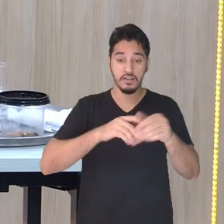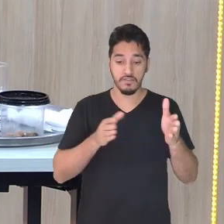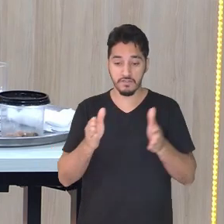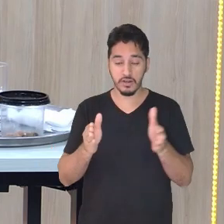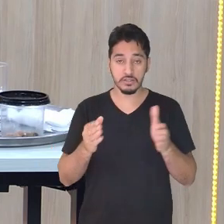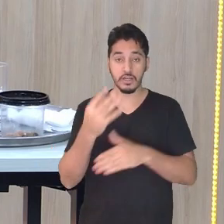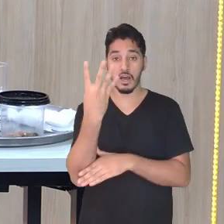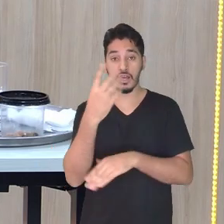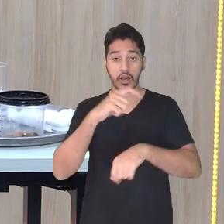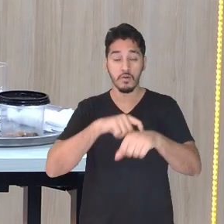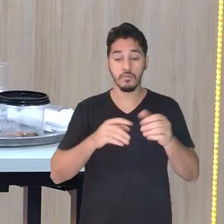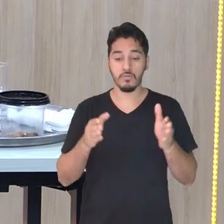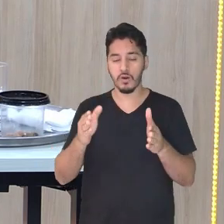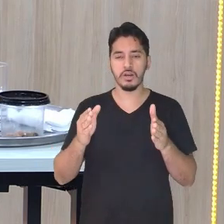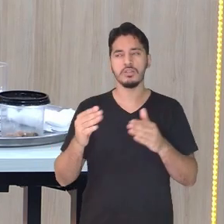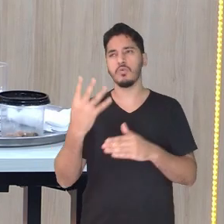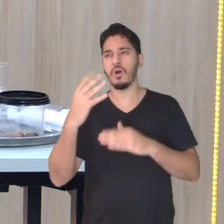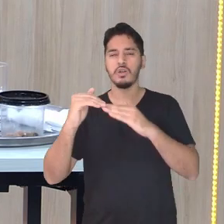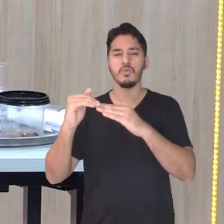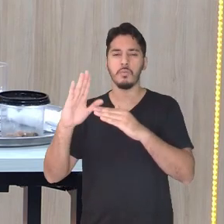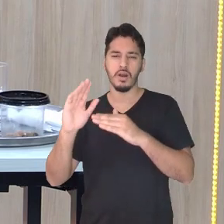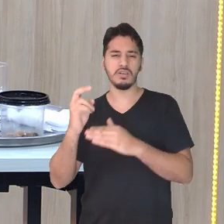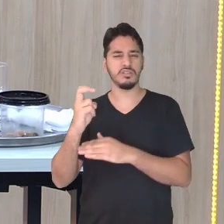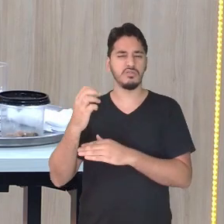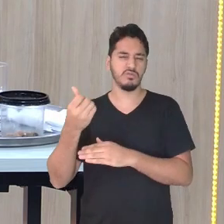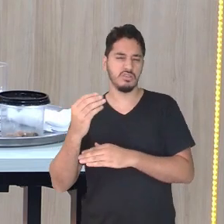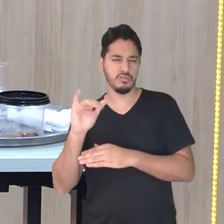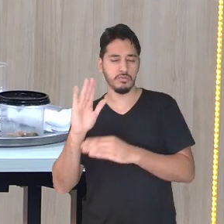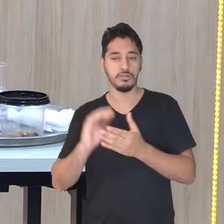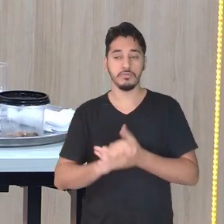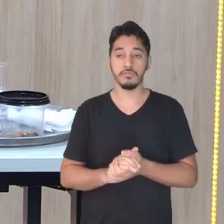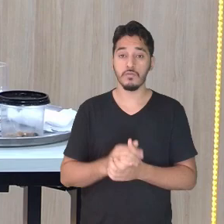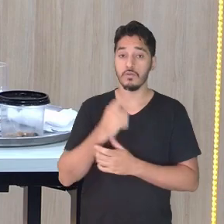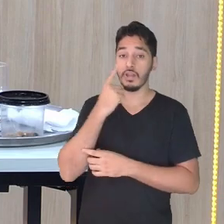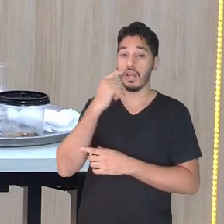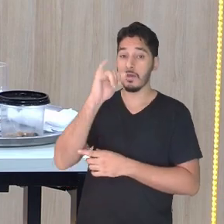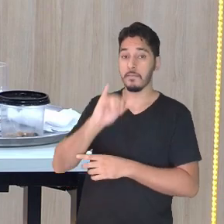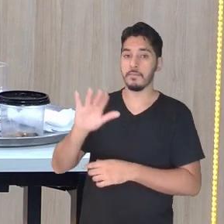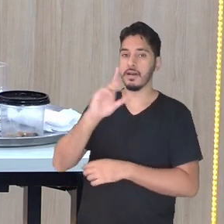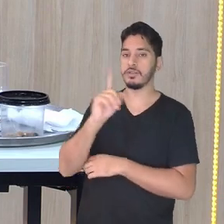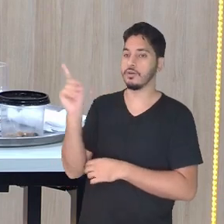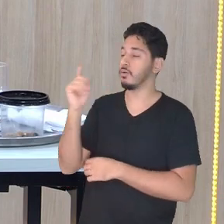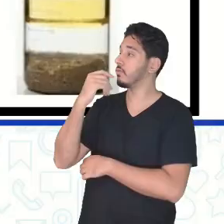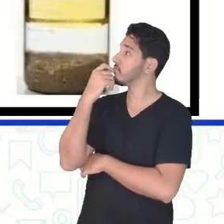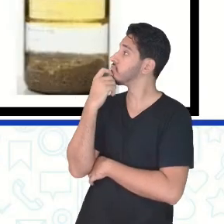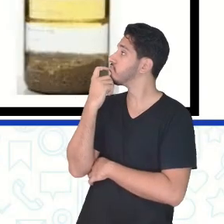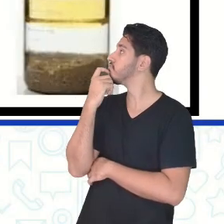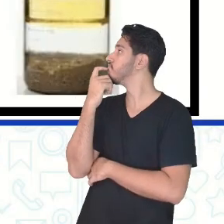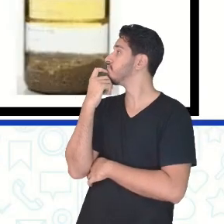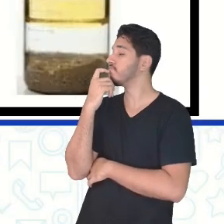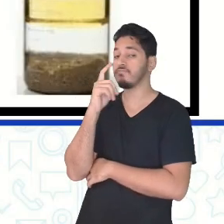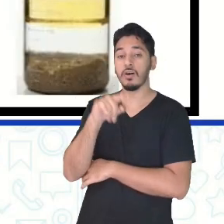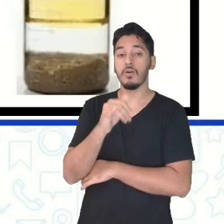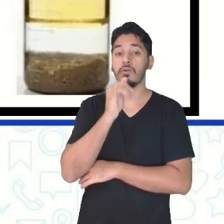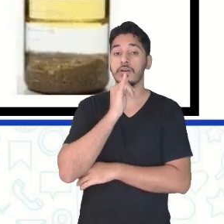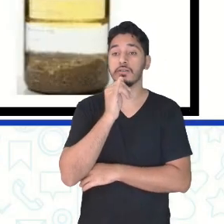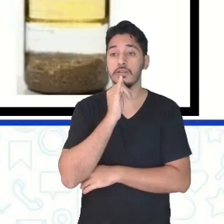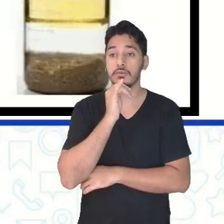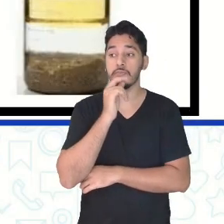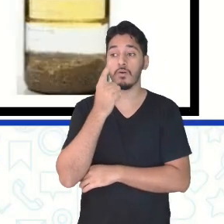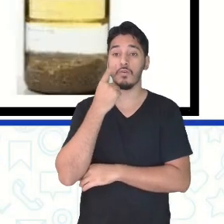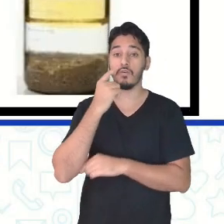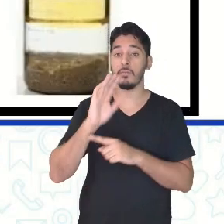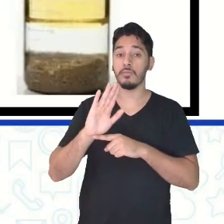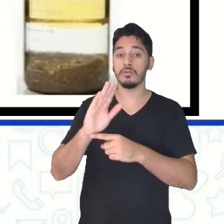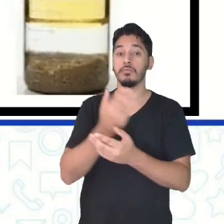3, e a polifásica de 4 ou mais. Então, aí na tela a gente já tem um exemplo. E eu vou trazer aqui para vocês, olha